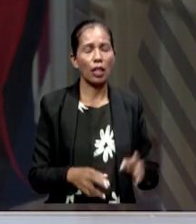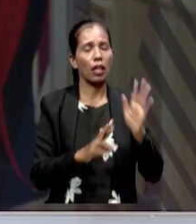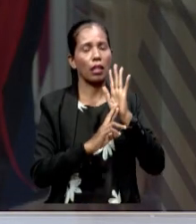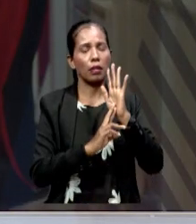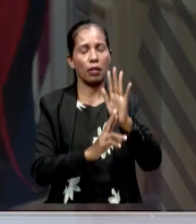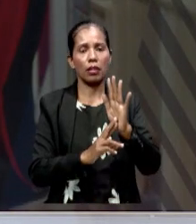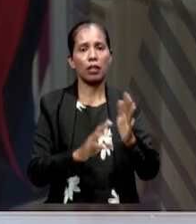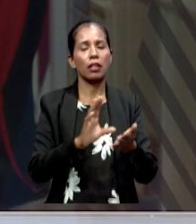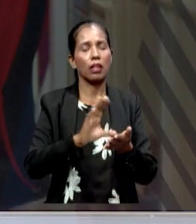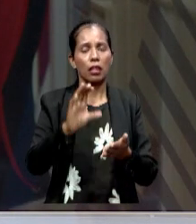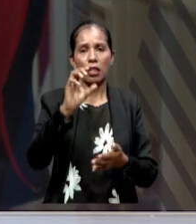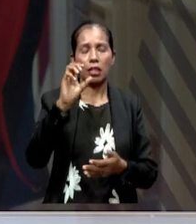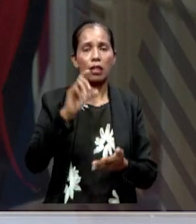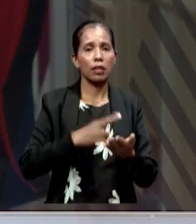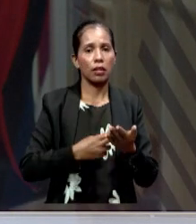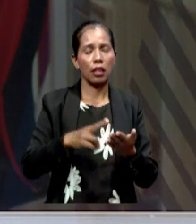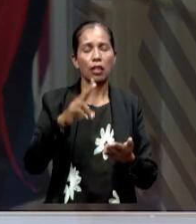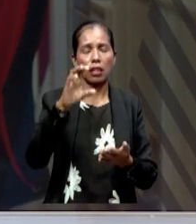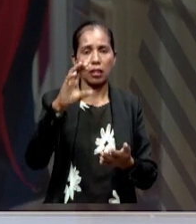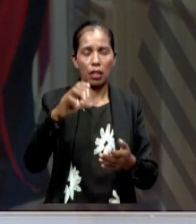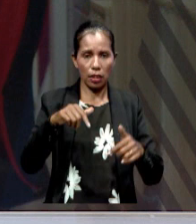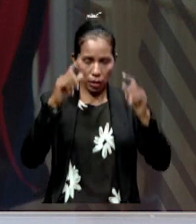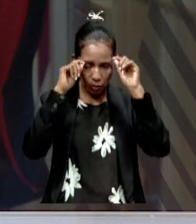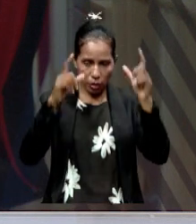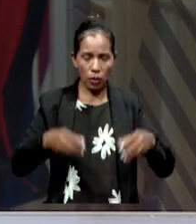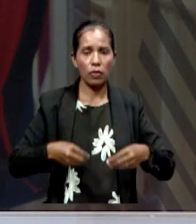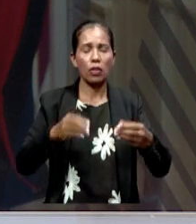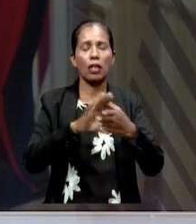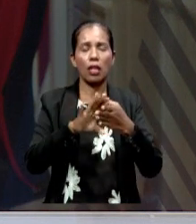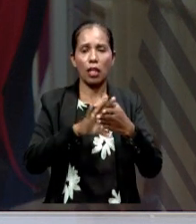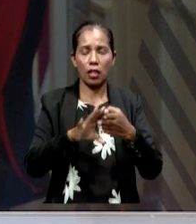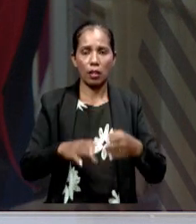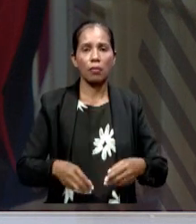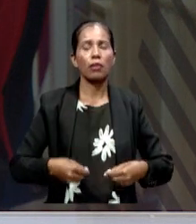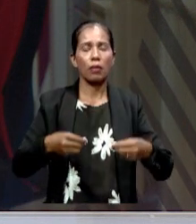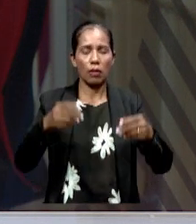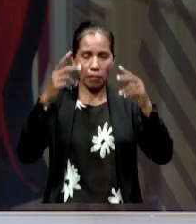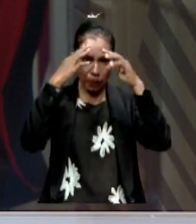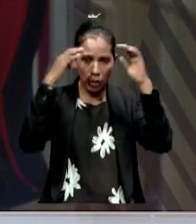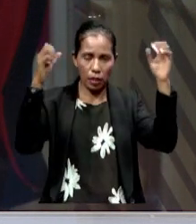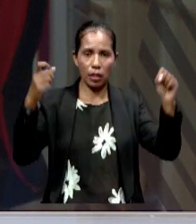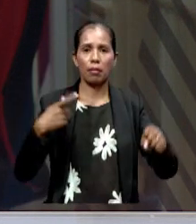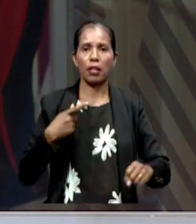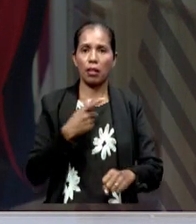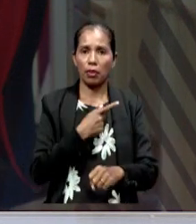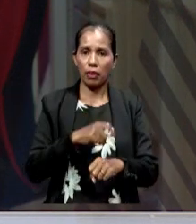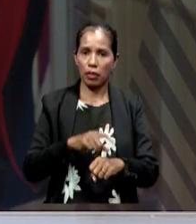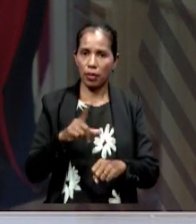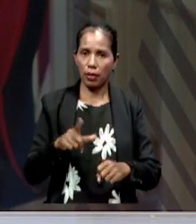Representante Santa Sé e a Timor-Leste entrega carta de agradecimento para o presidente do Parlamento Nacional.